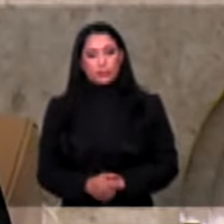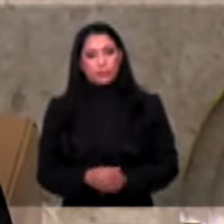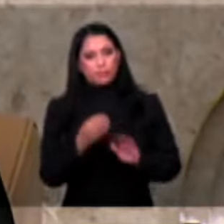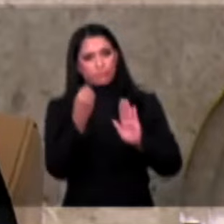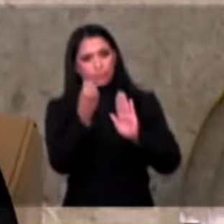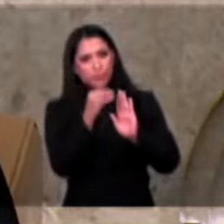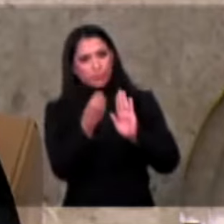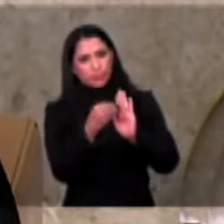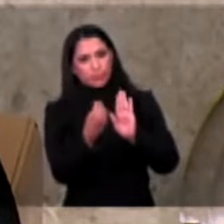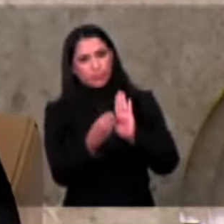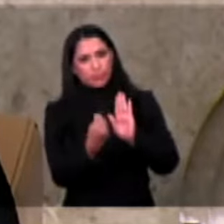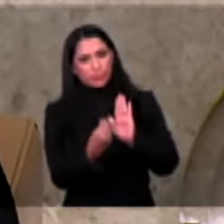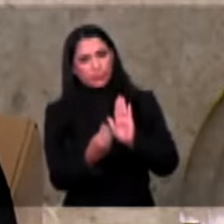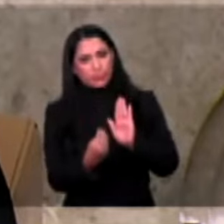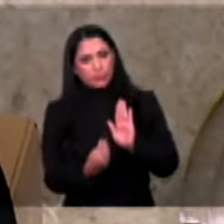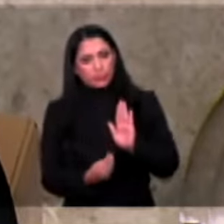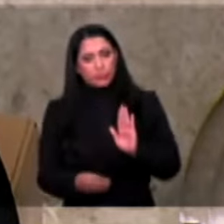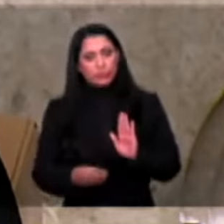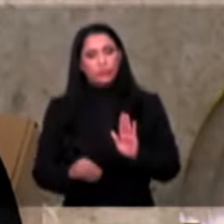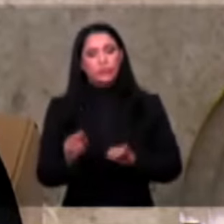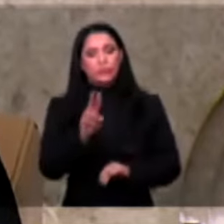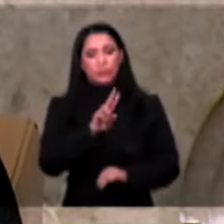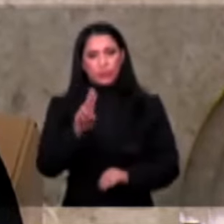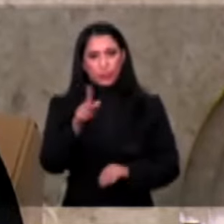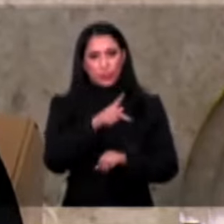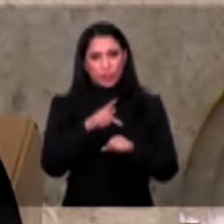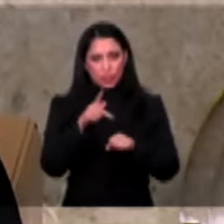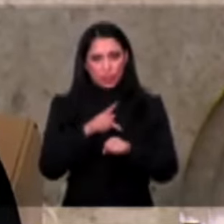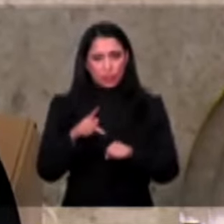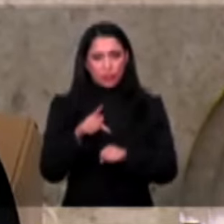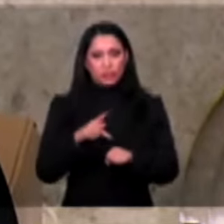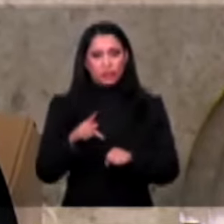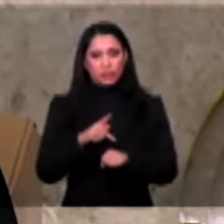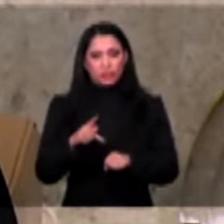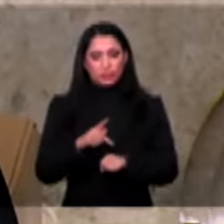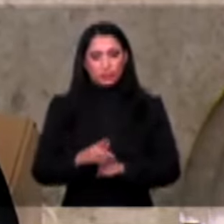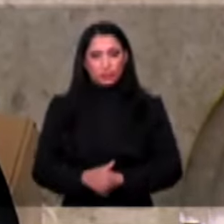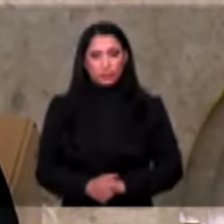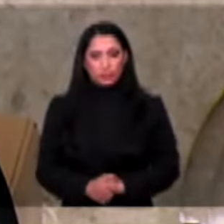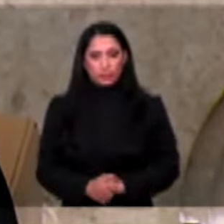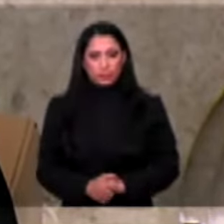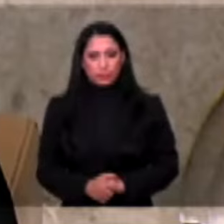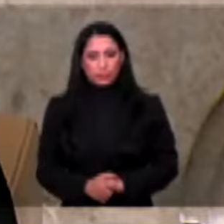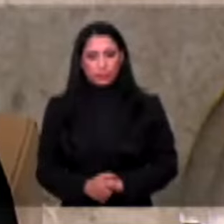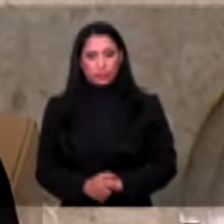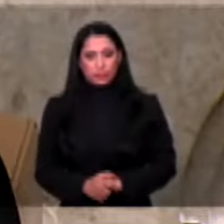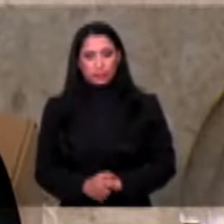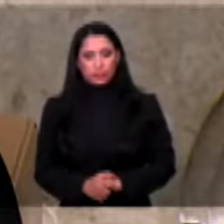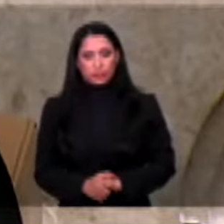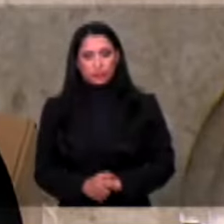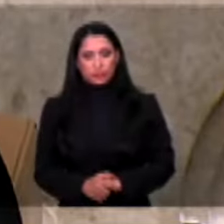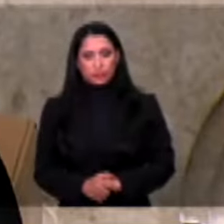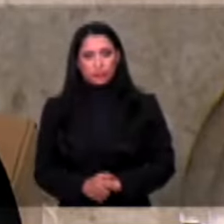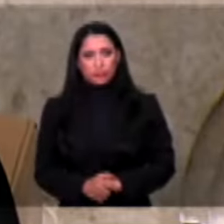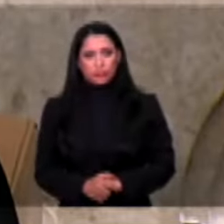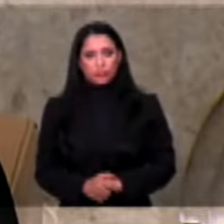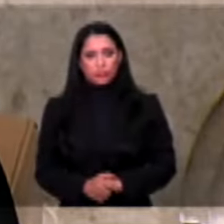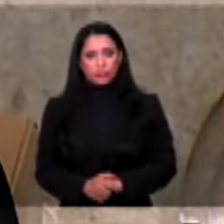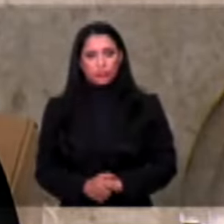Panamá, República do Paraguai, República Federal Democrática do Nepal,